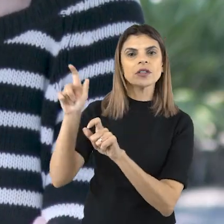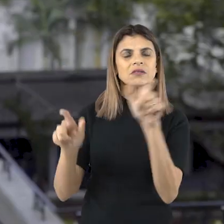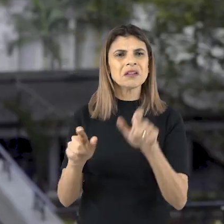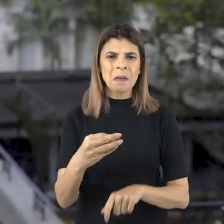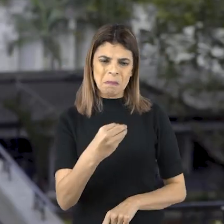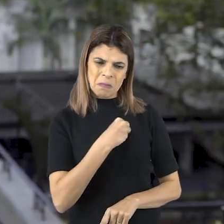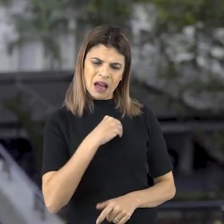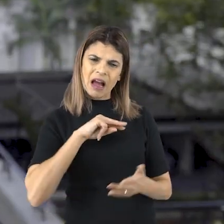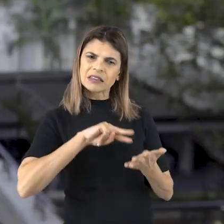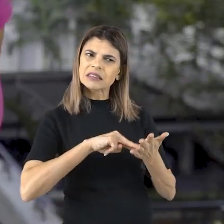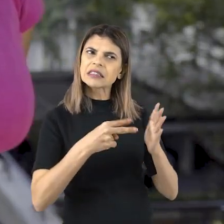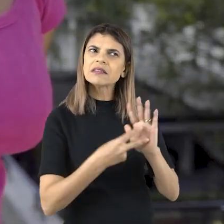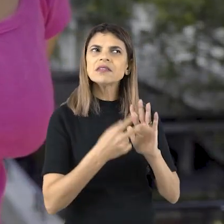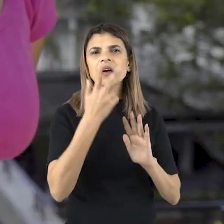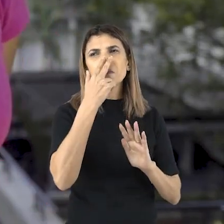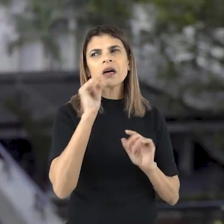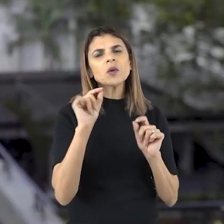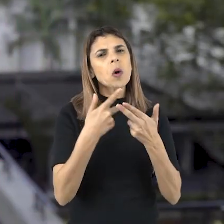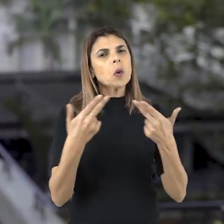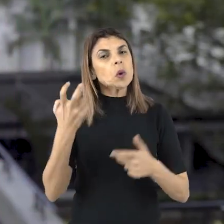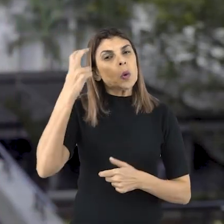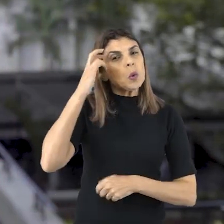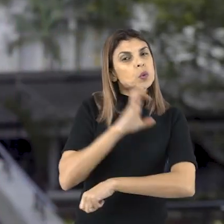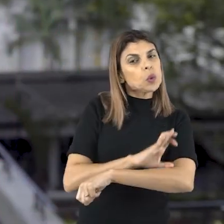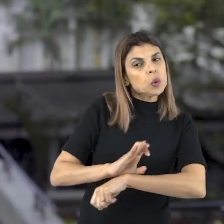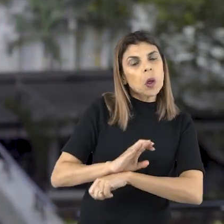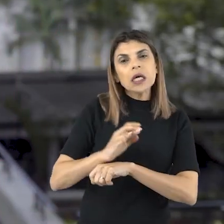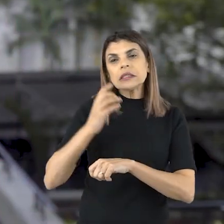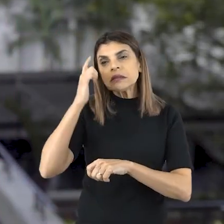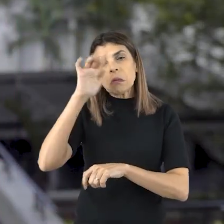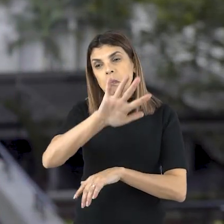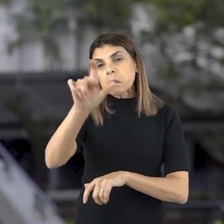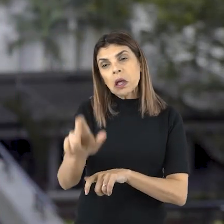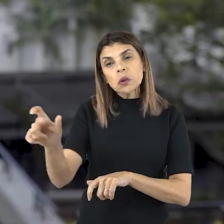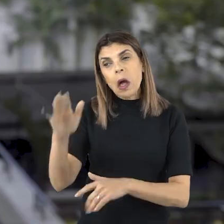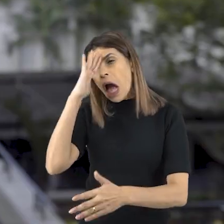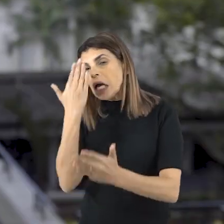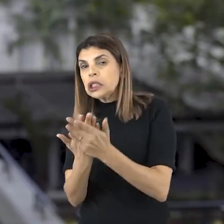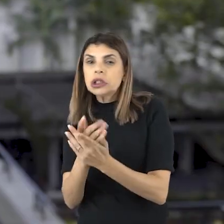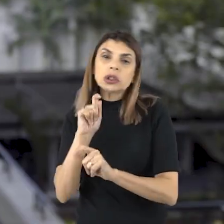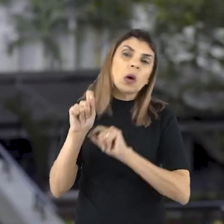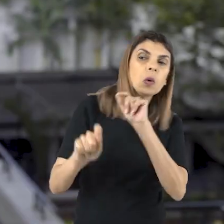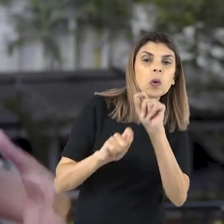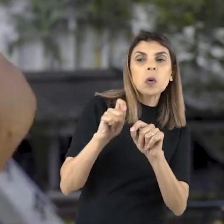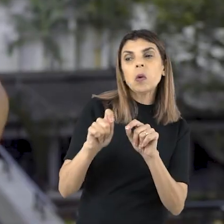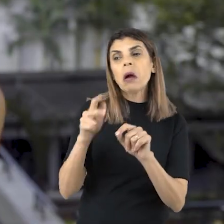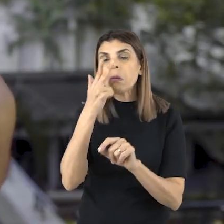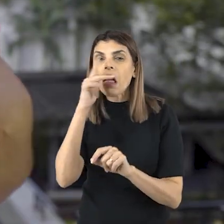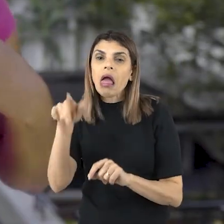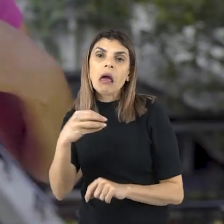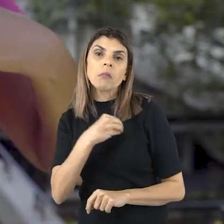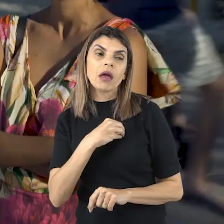outro. Eu acho que é uma questão cultural, depende muito das crenças de cada um e do que cada um